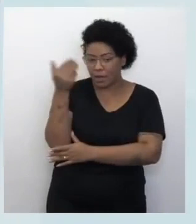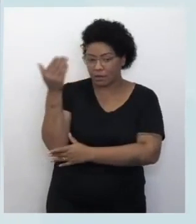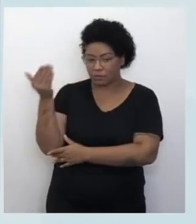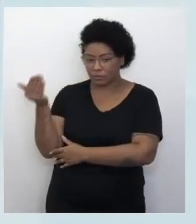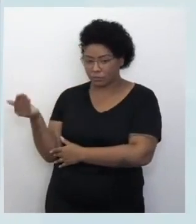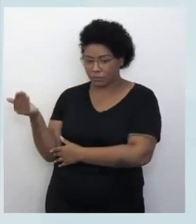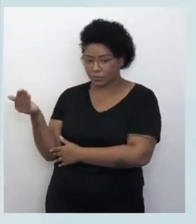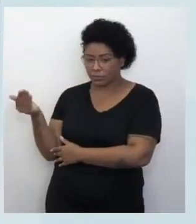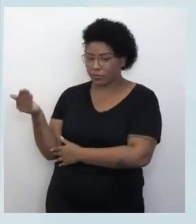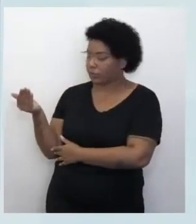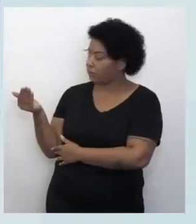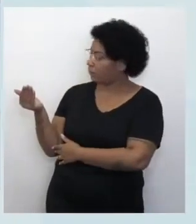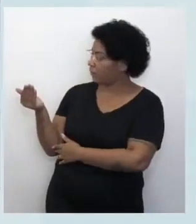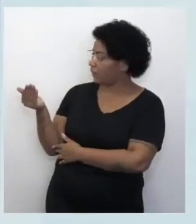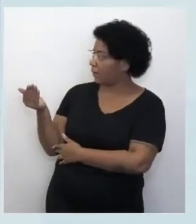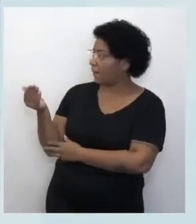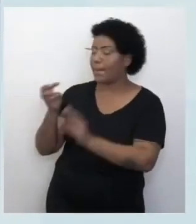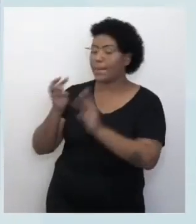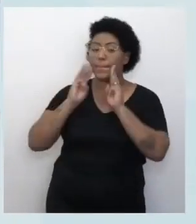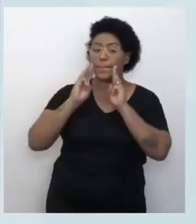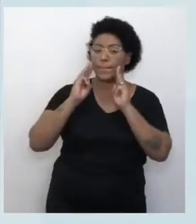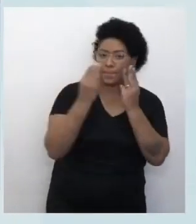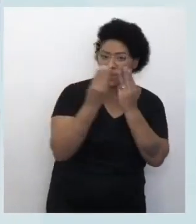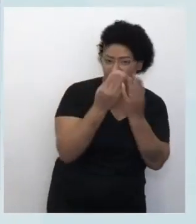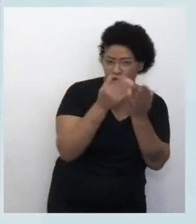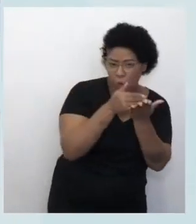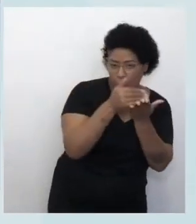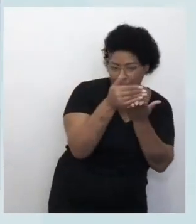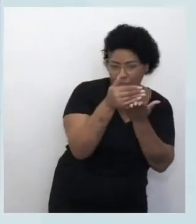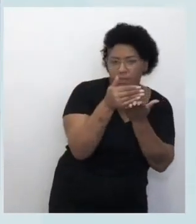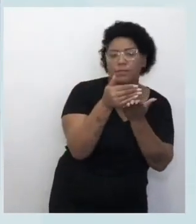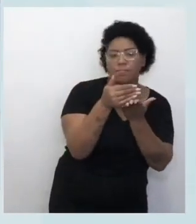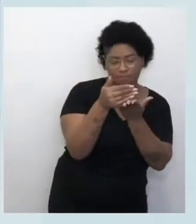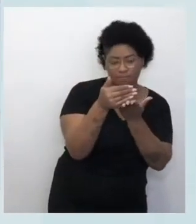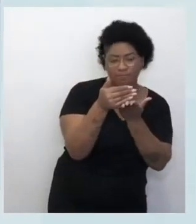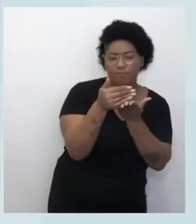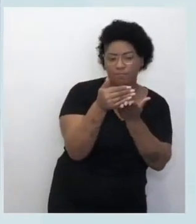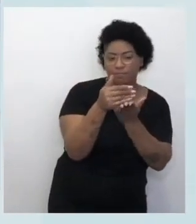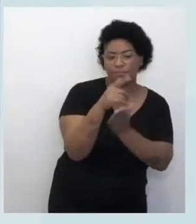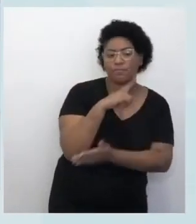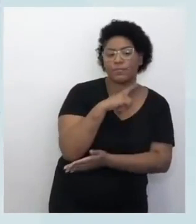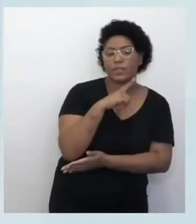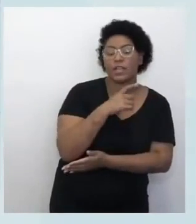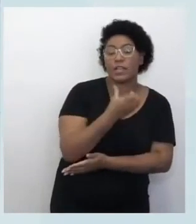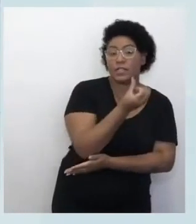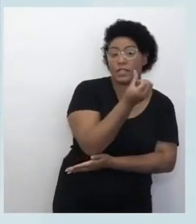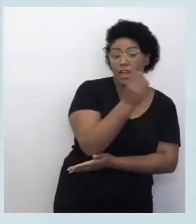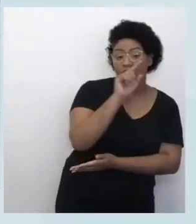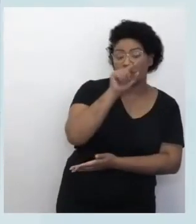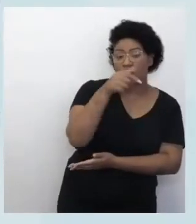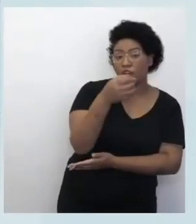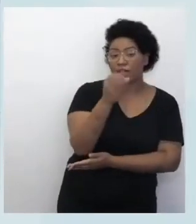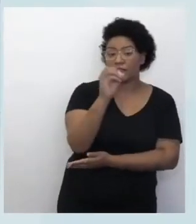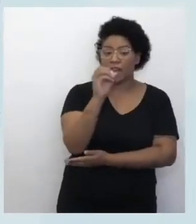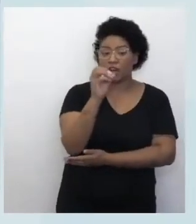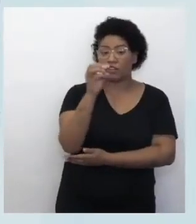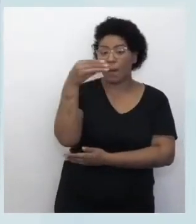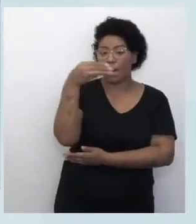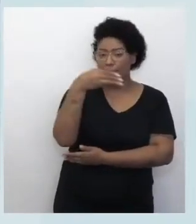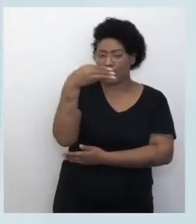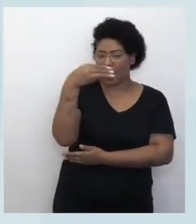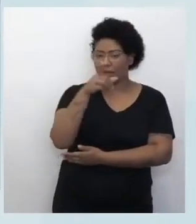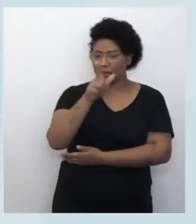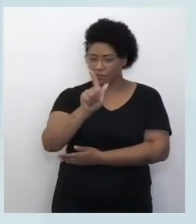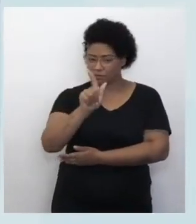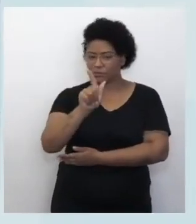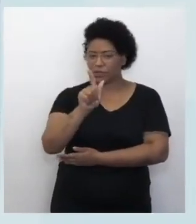né, a massa inicial, certo? Nós temos aí 6 gramas de magnésio, ok?